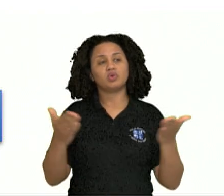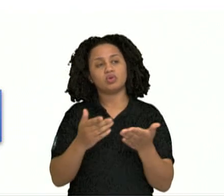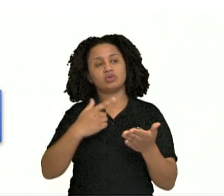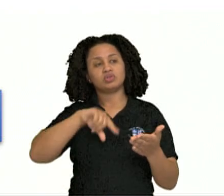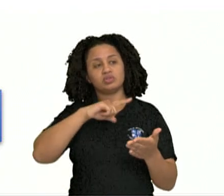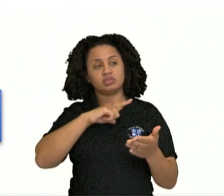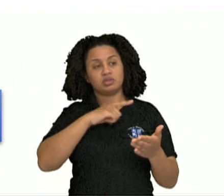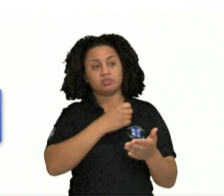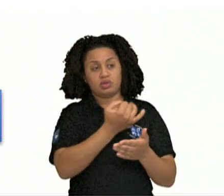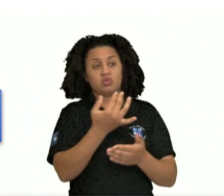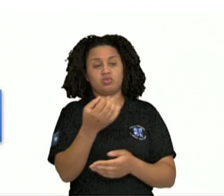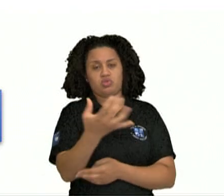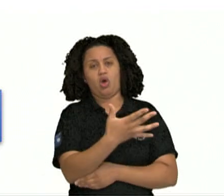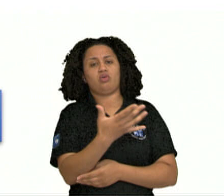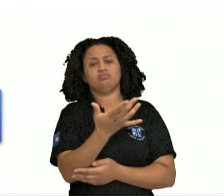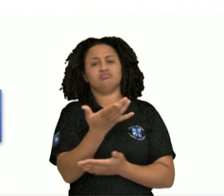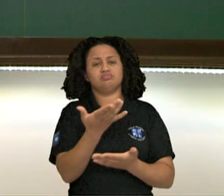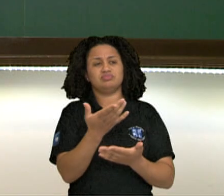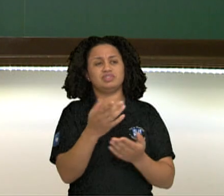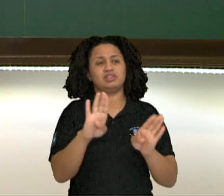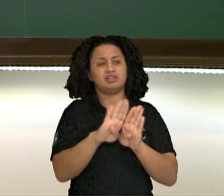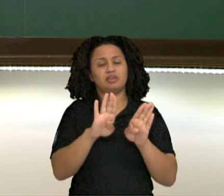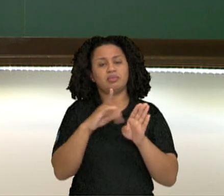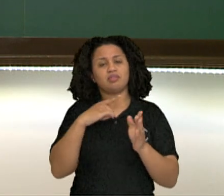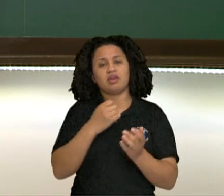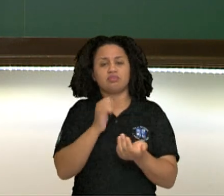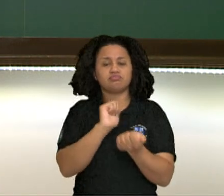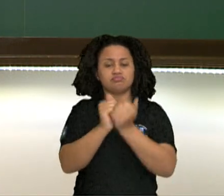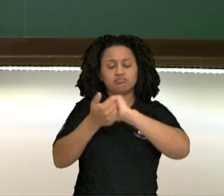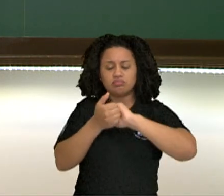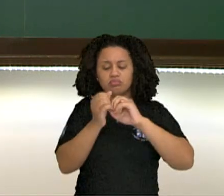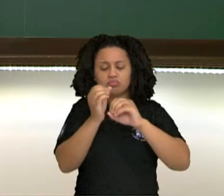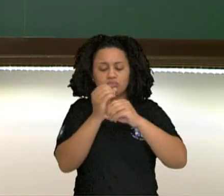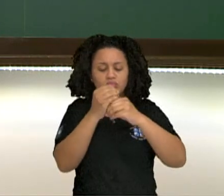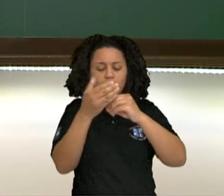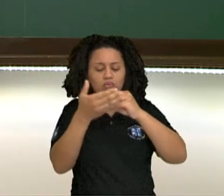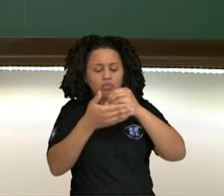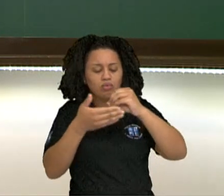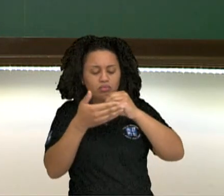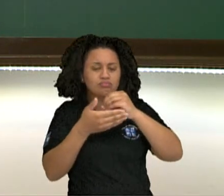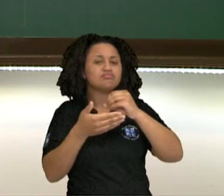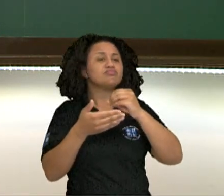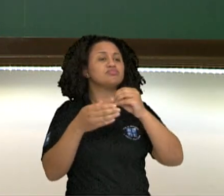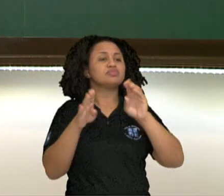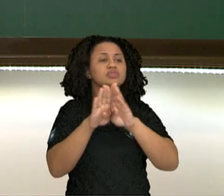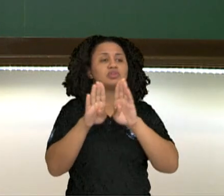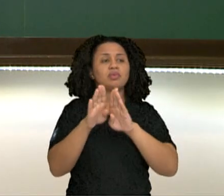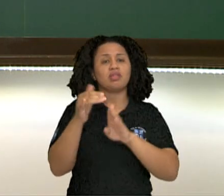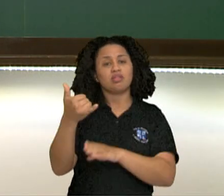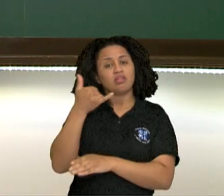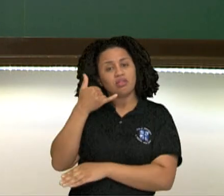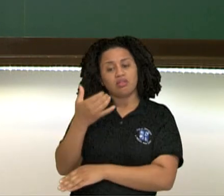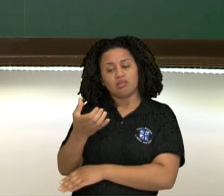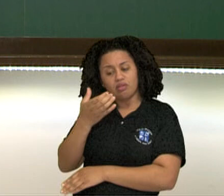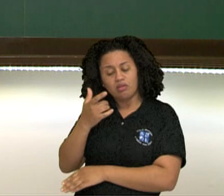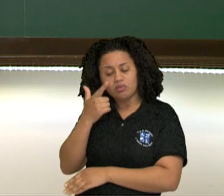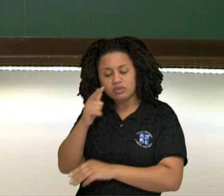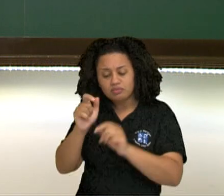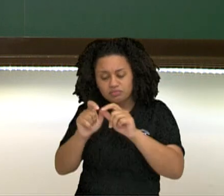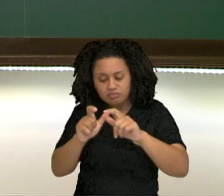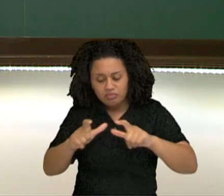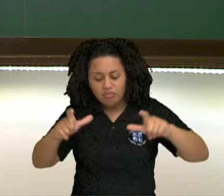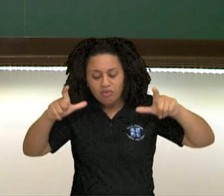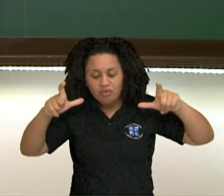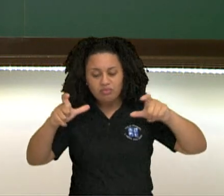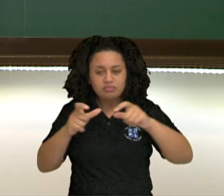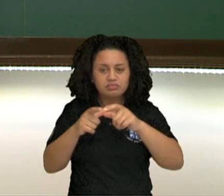microscópio um pouco mais modernos e também algumas adaptações com lentes com aparelhos de celular que você consegue ampliar a